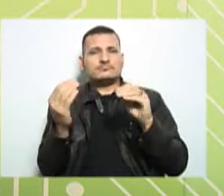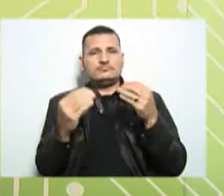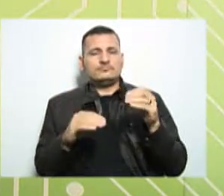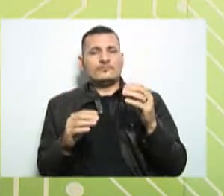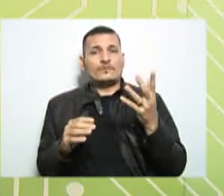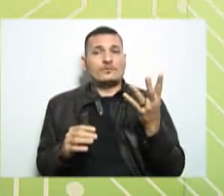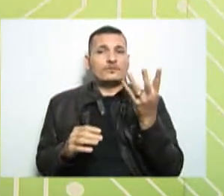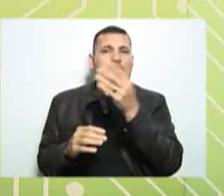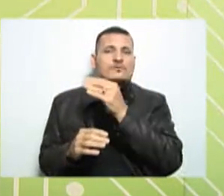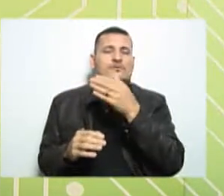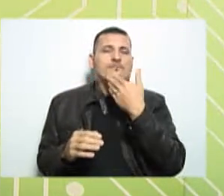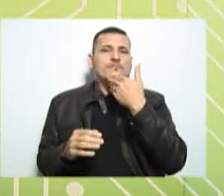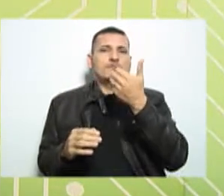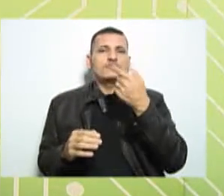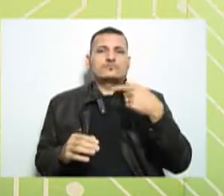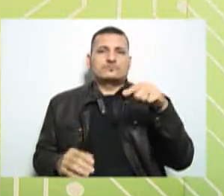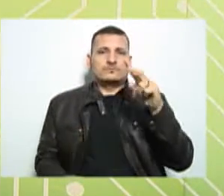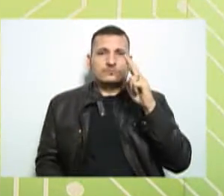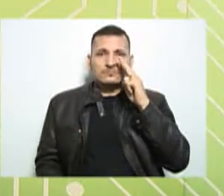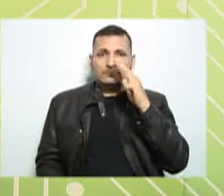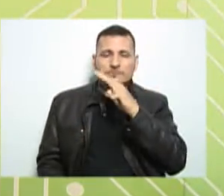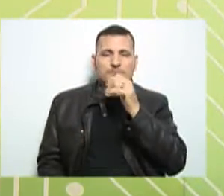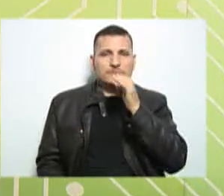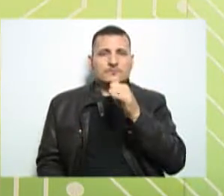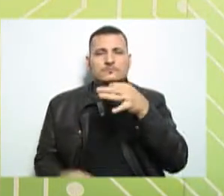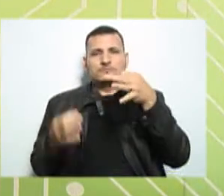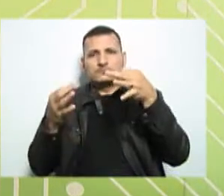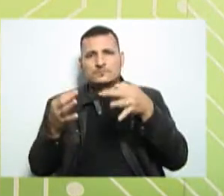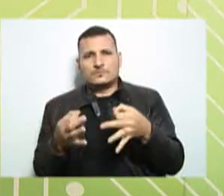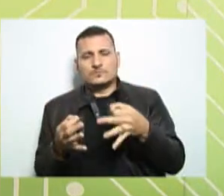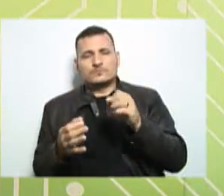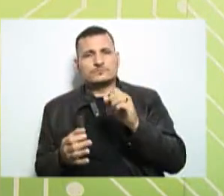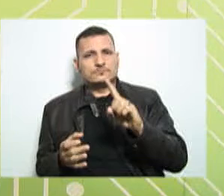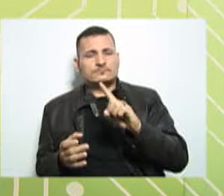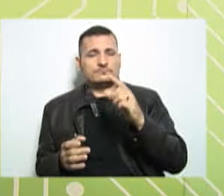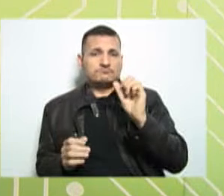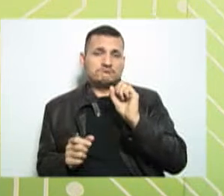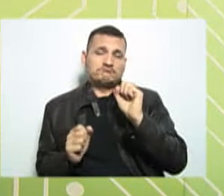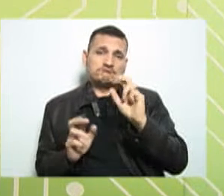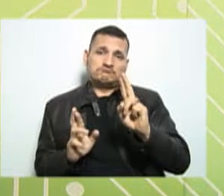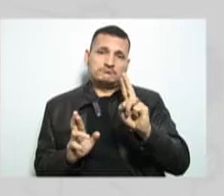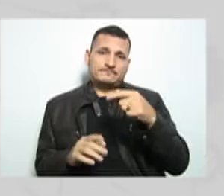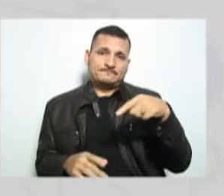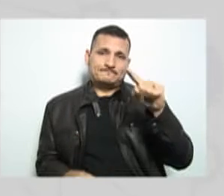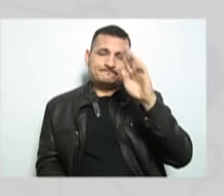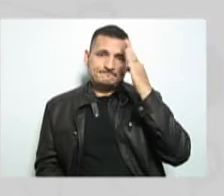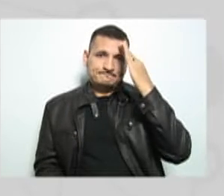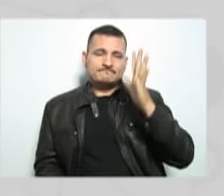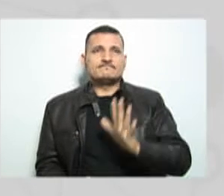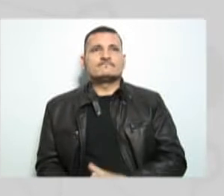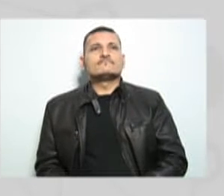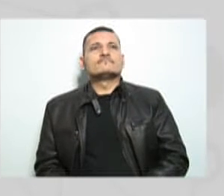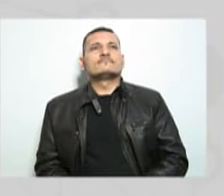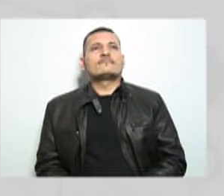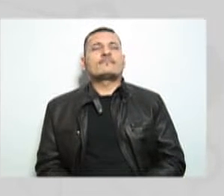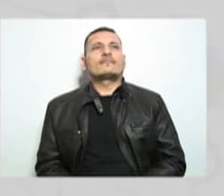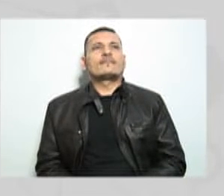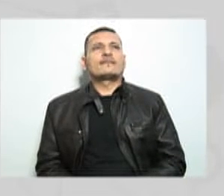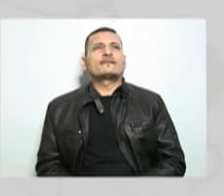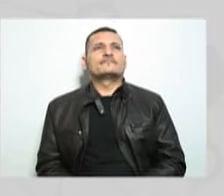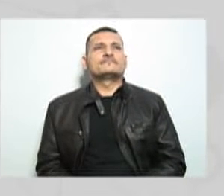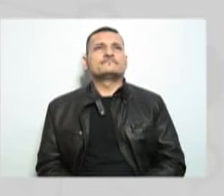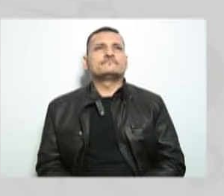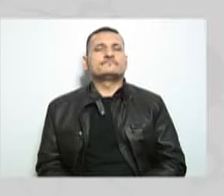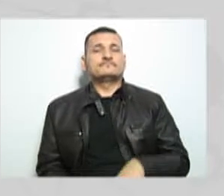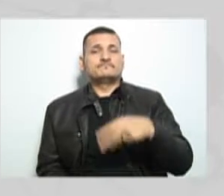para vocês entenderem se foi feito da forma correta, tá bom? Espero que vocês entendam aí. Vamos lá no slide? Na questão